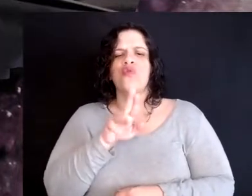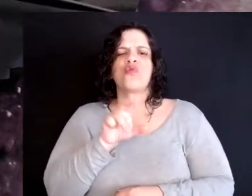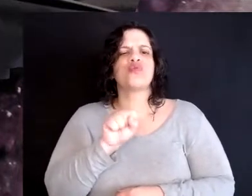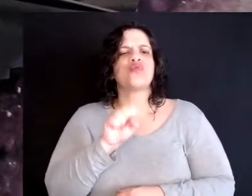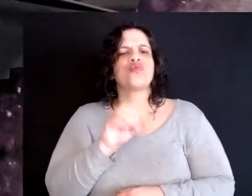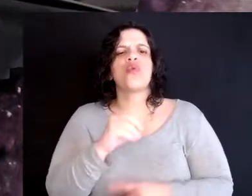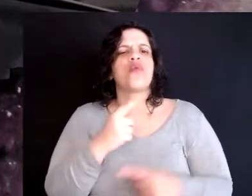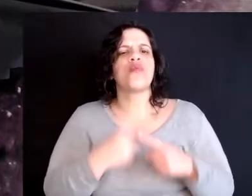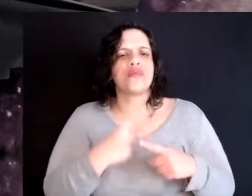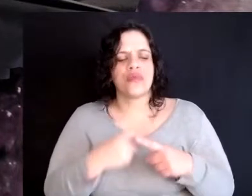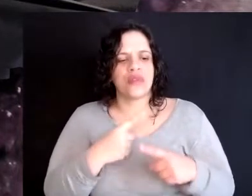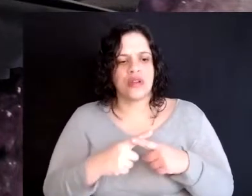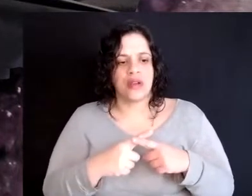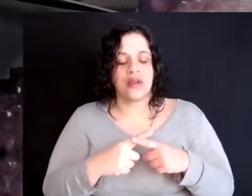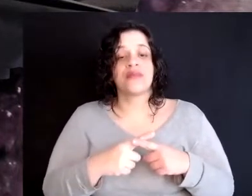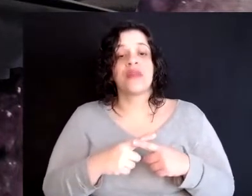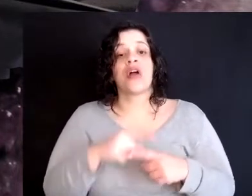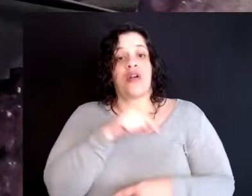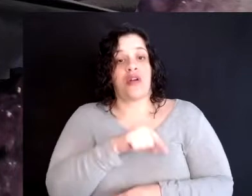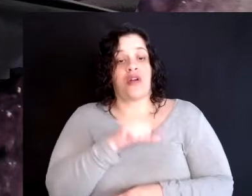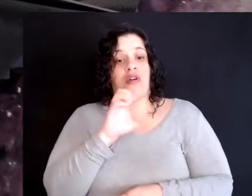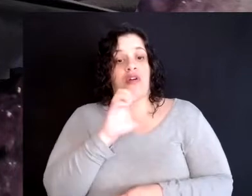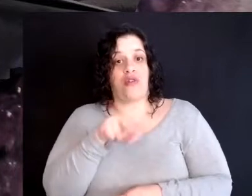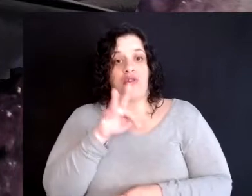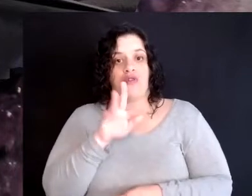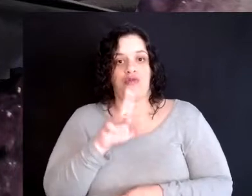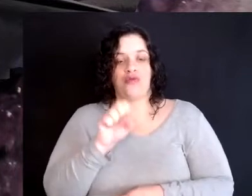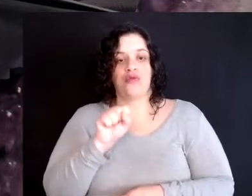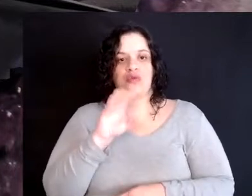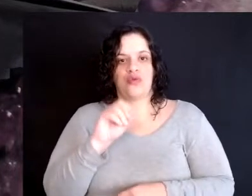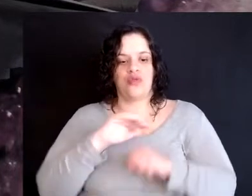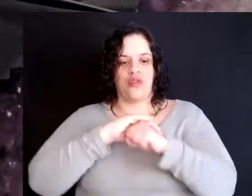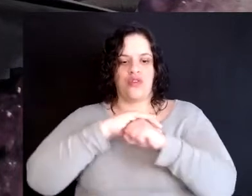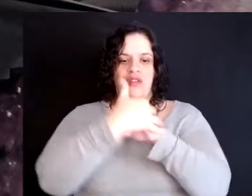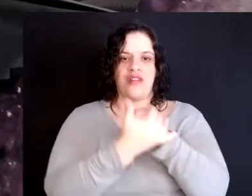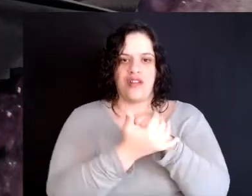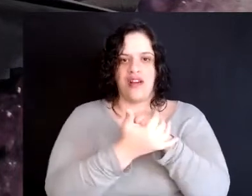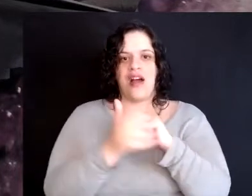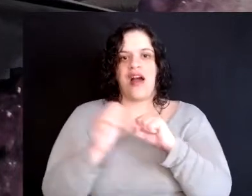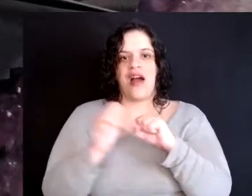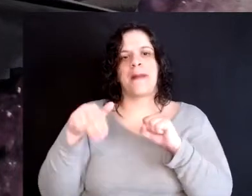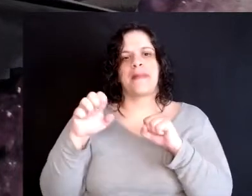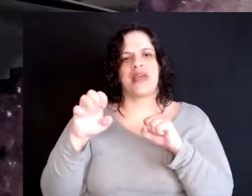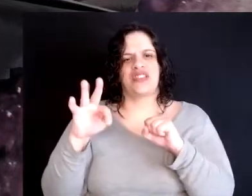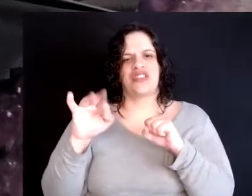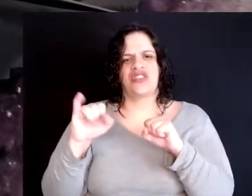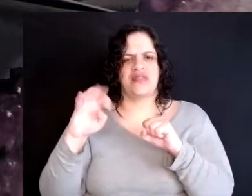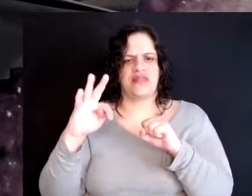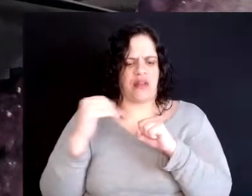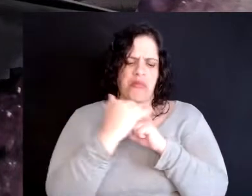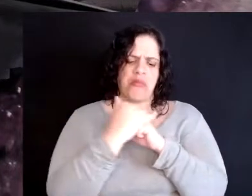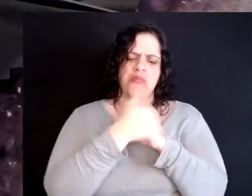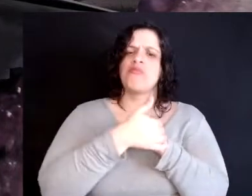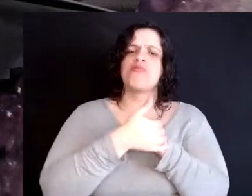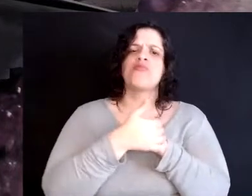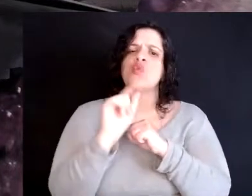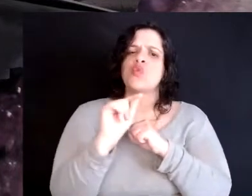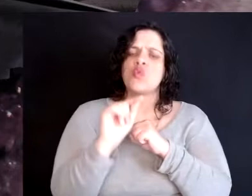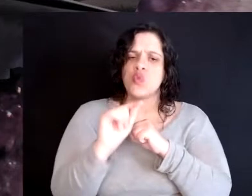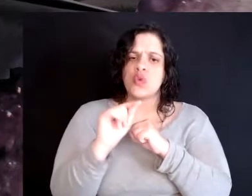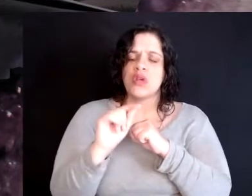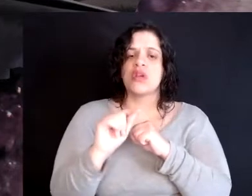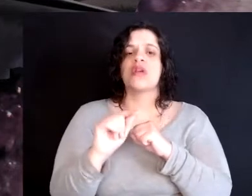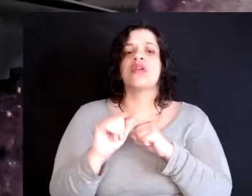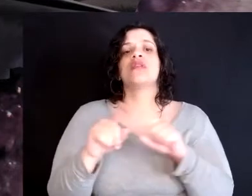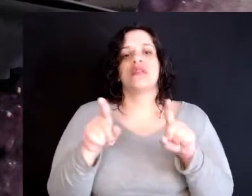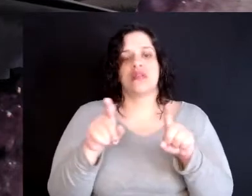Porque ele justamente está na casca da ametista. E o que, que a casca é? Ela ainda